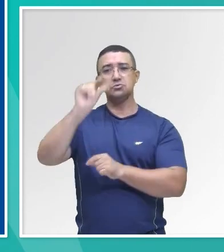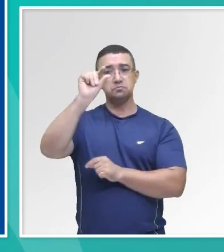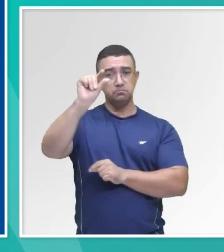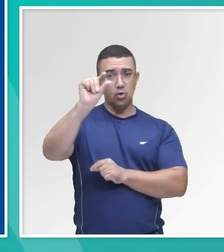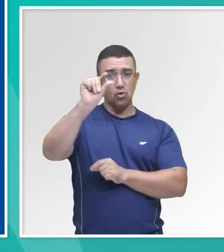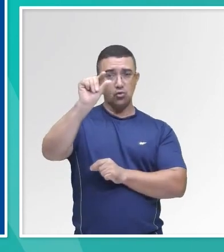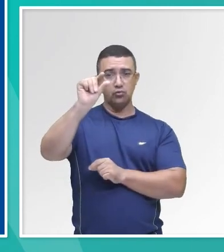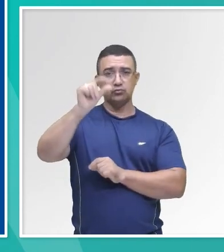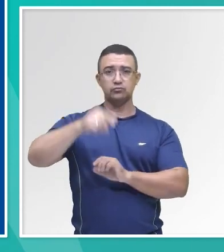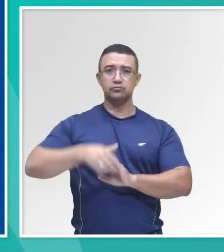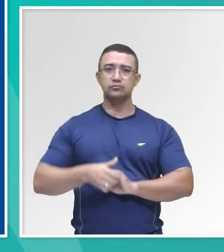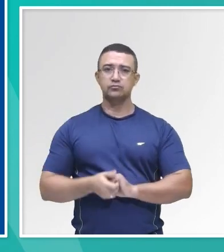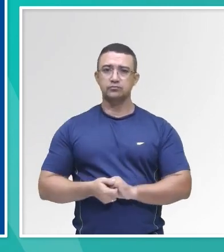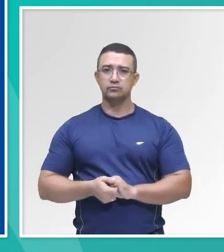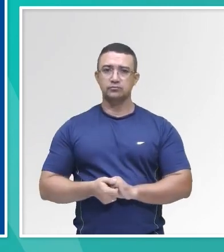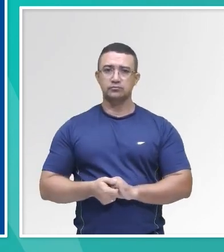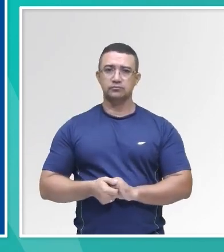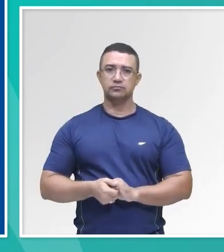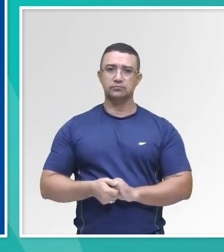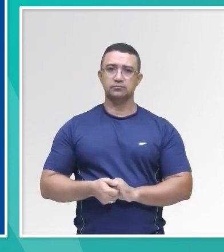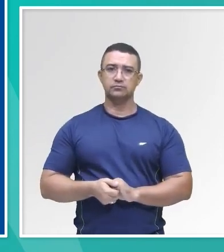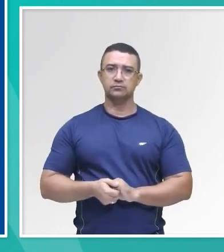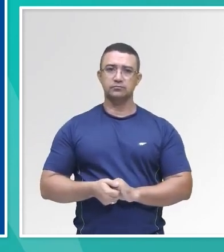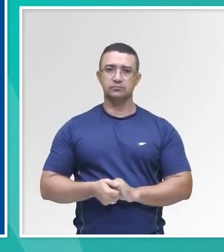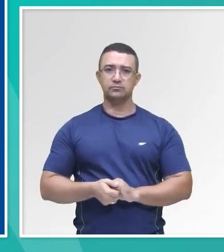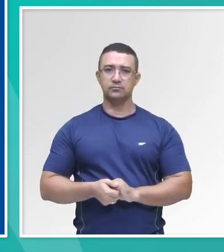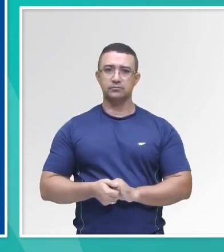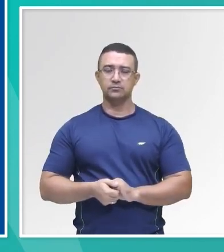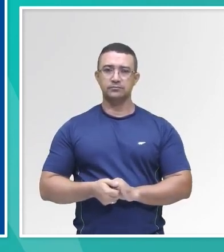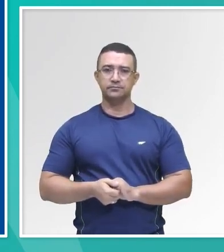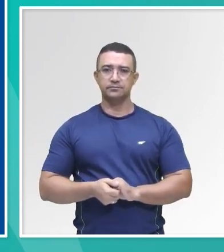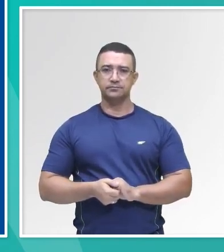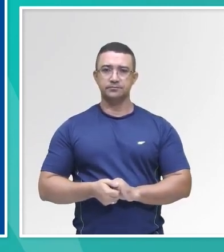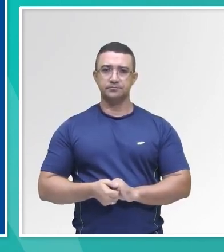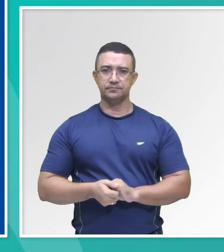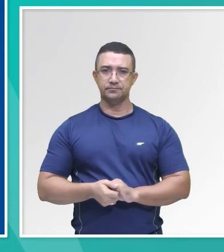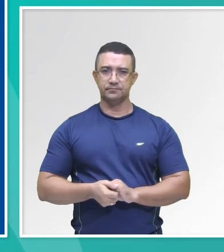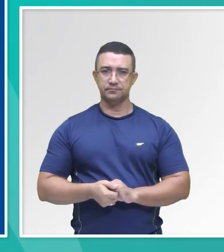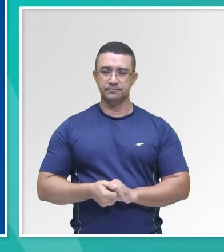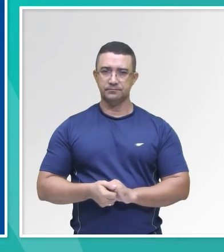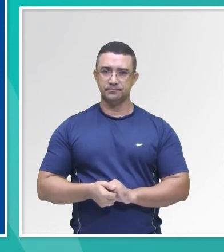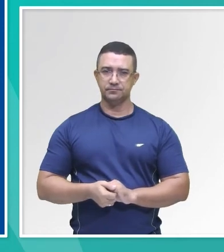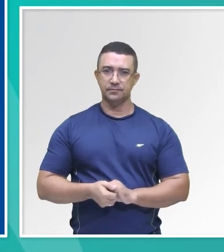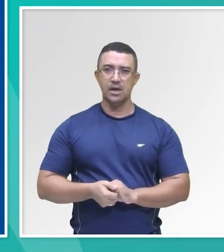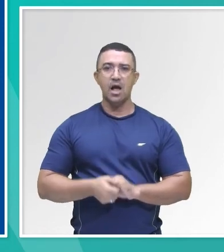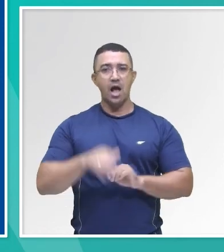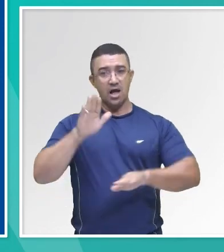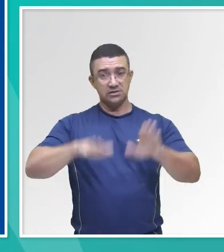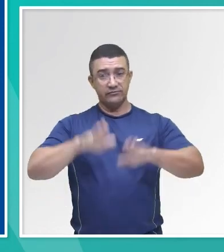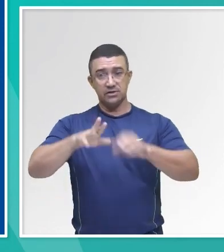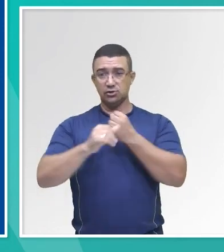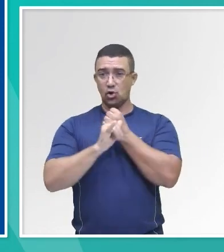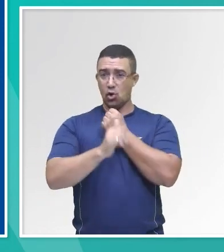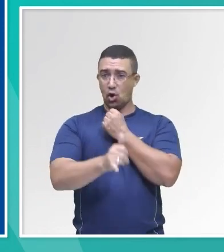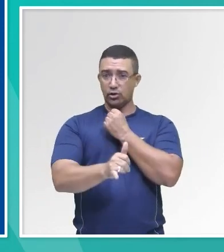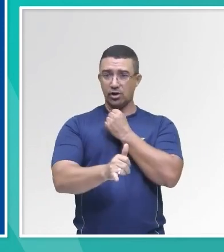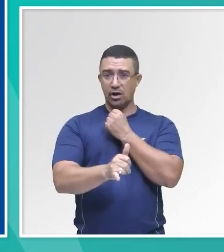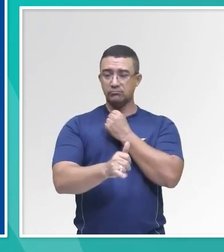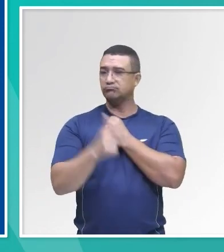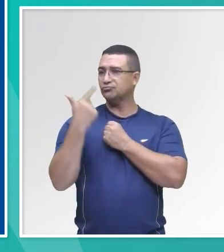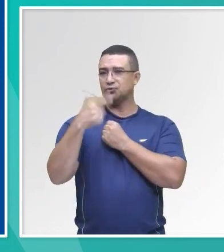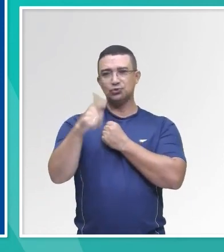né? É uma narrativa curta. Se houver personagens, ó, não necessariamente pode